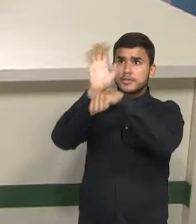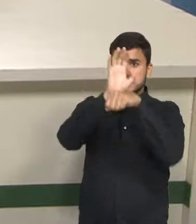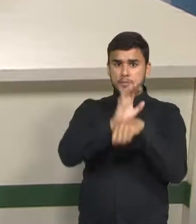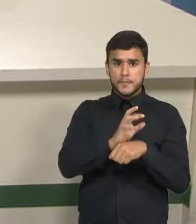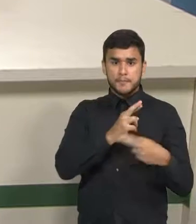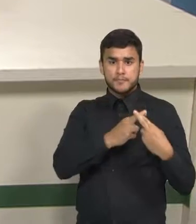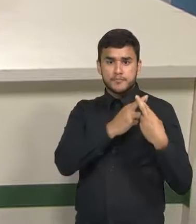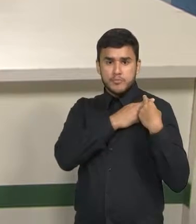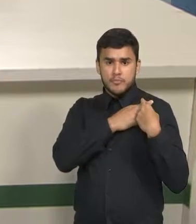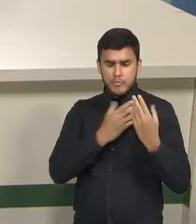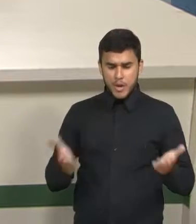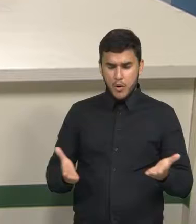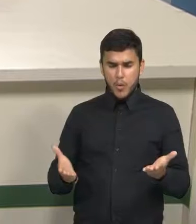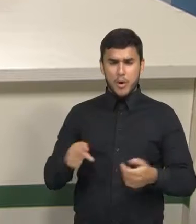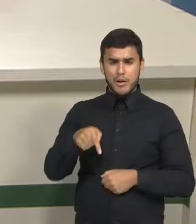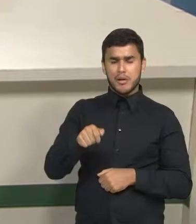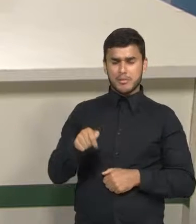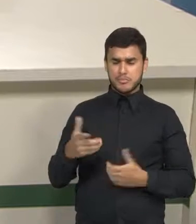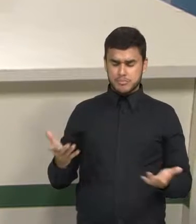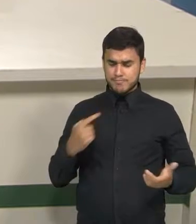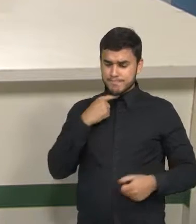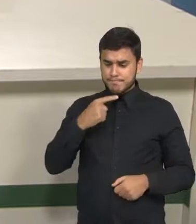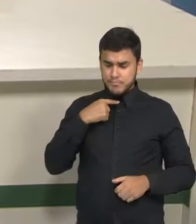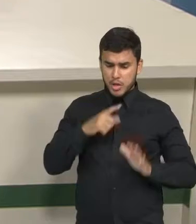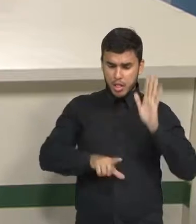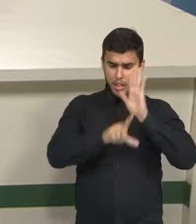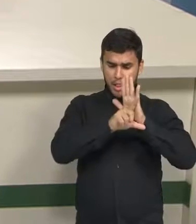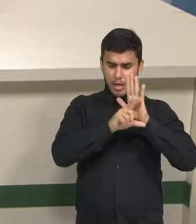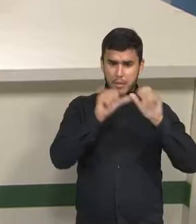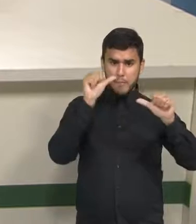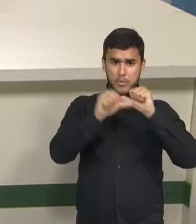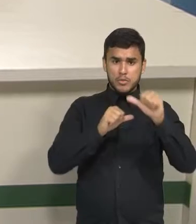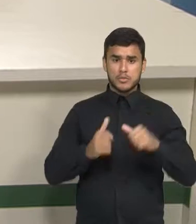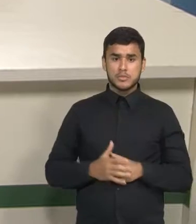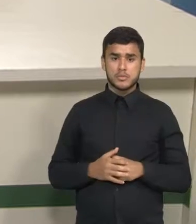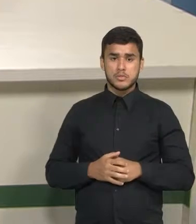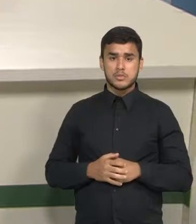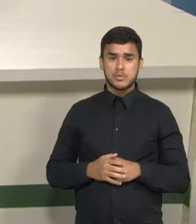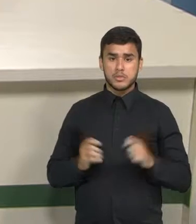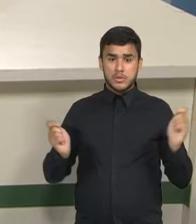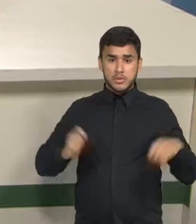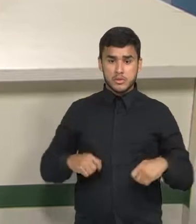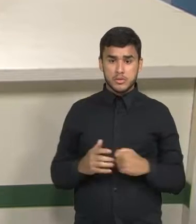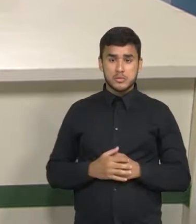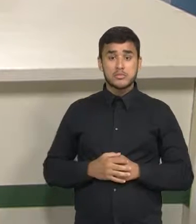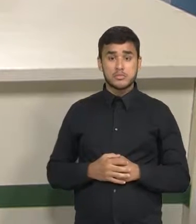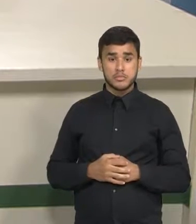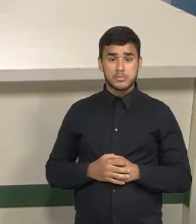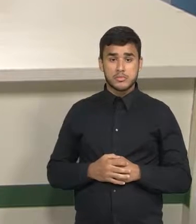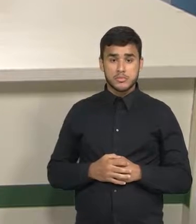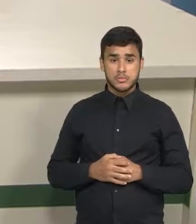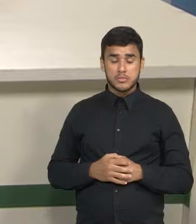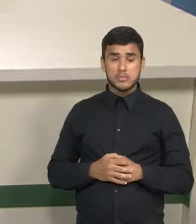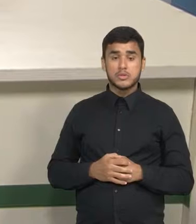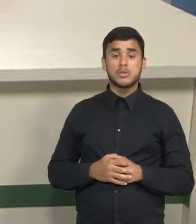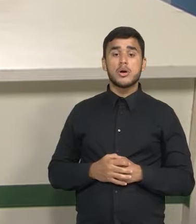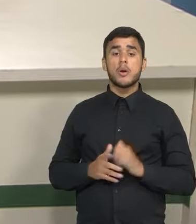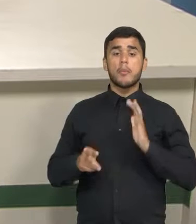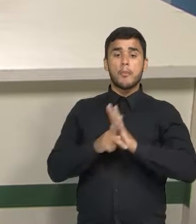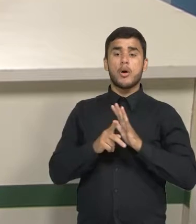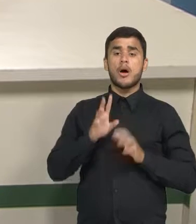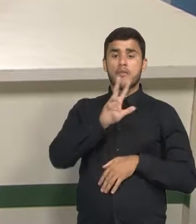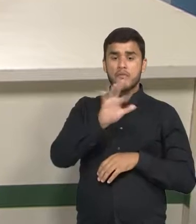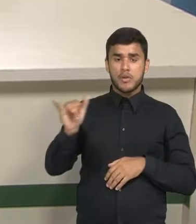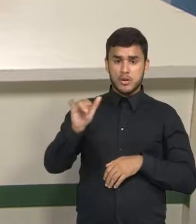Nessa situação de hoje, né? sem você dar condições? O governador Camilo Santana pode fechar as fronteiras do Estado de Ceará? Não pode. O governador Camilo Santana pode